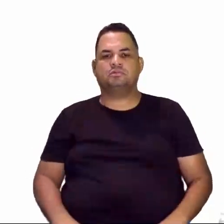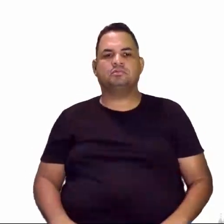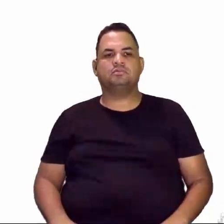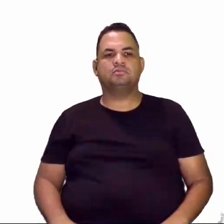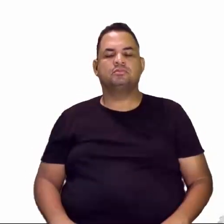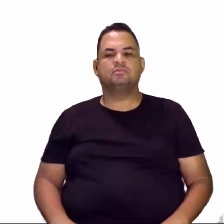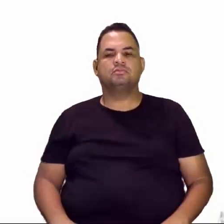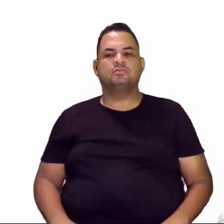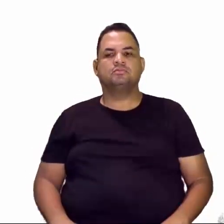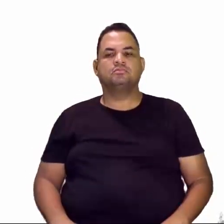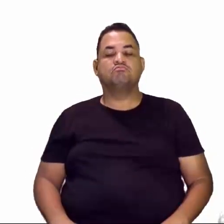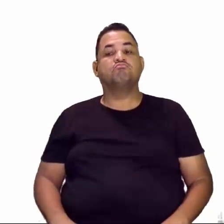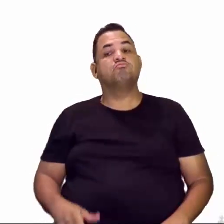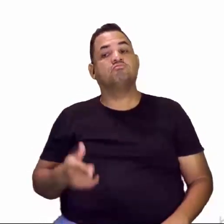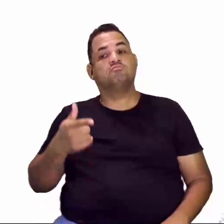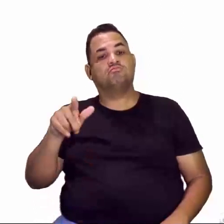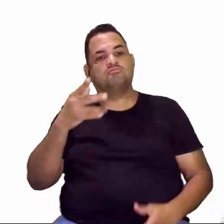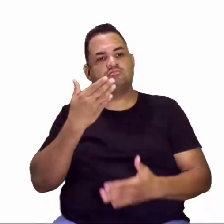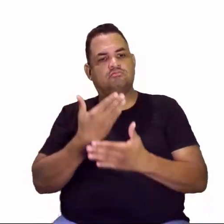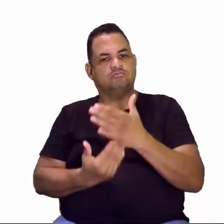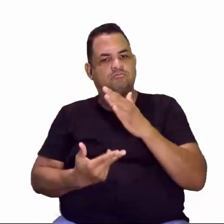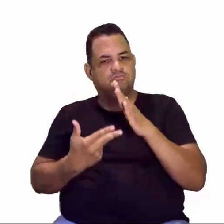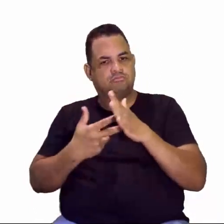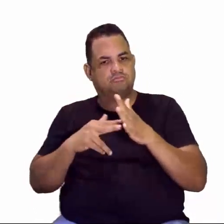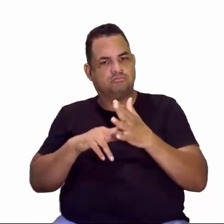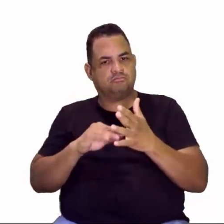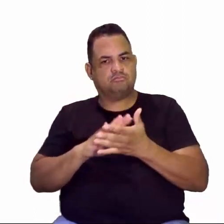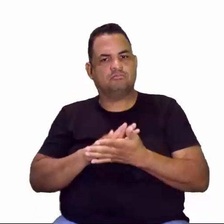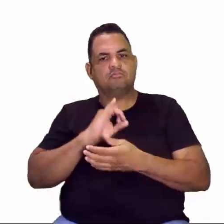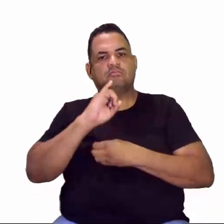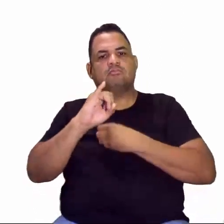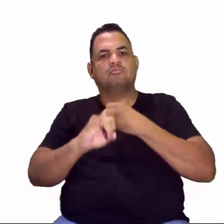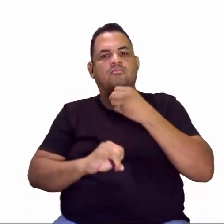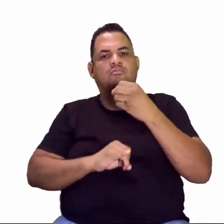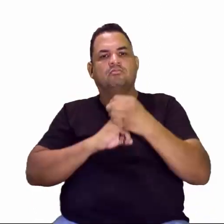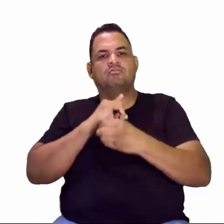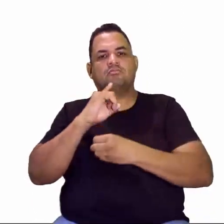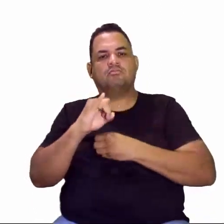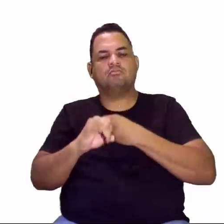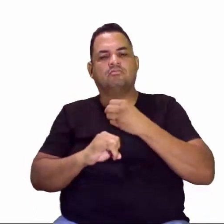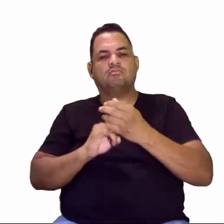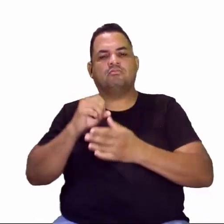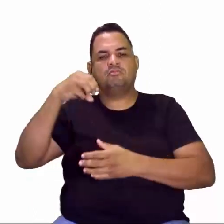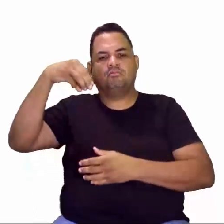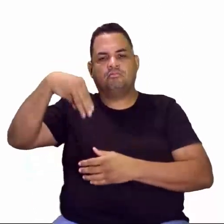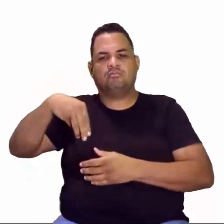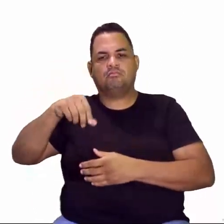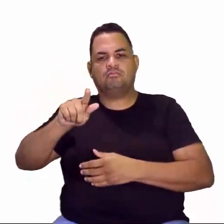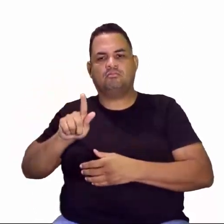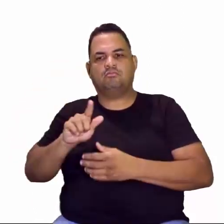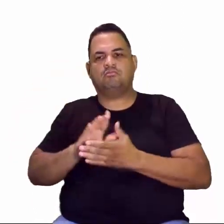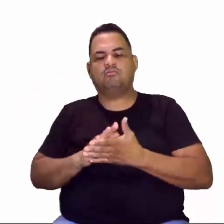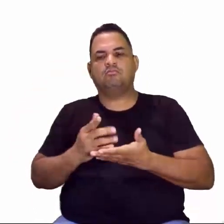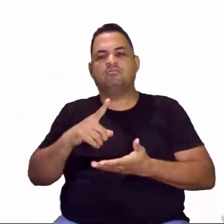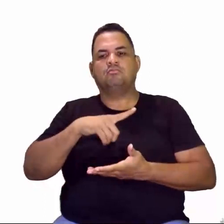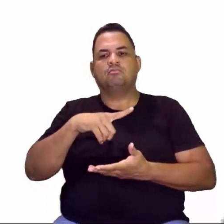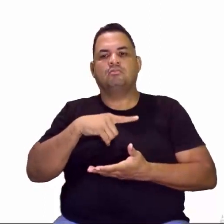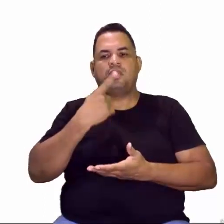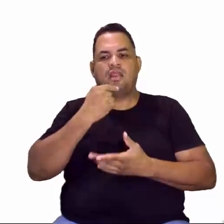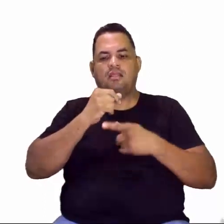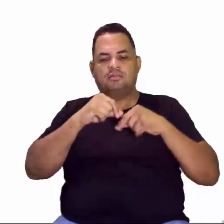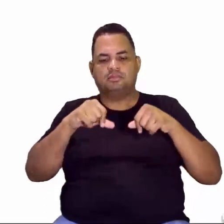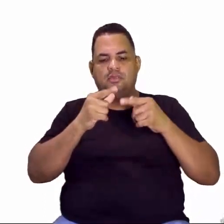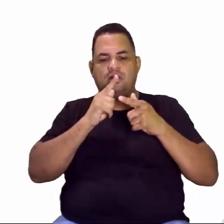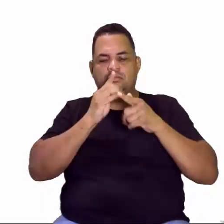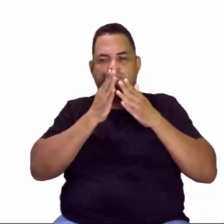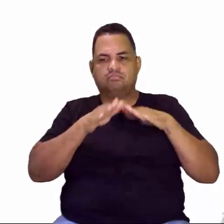potássio. Outra perda significativa é a de íons magnésio, presente no